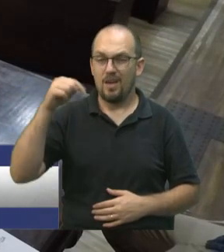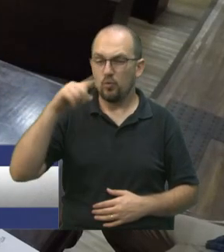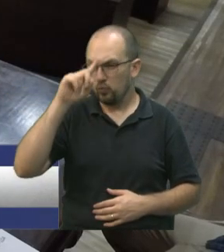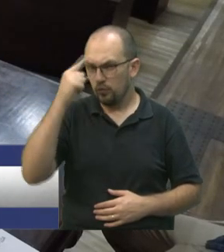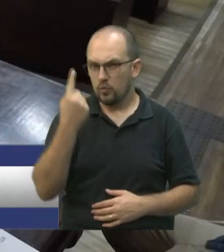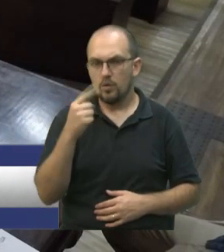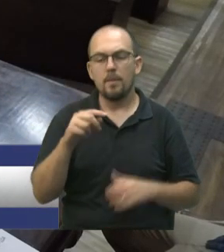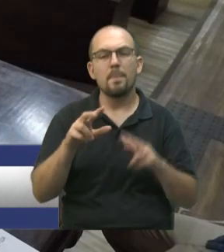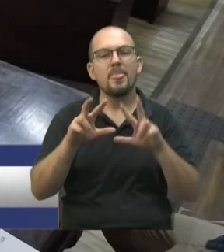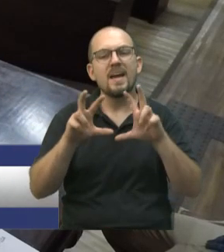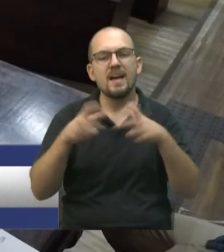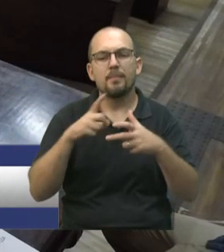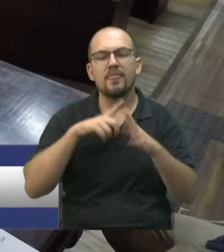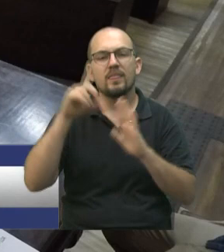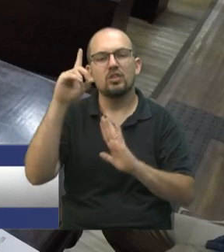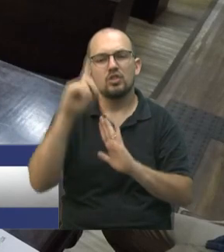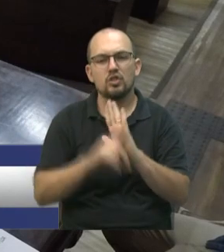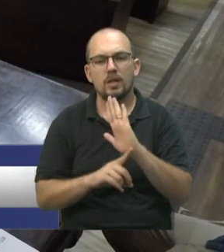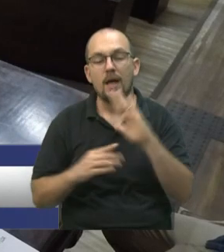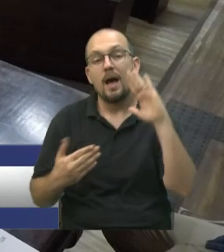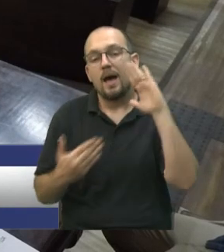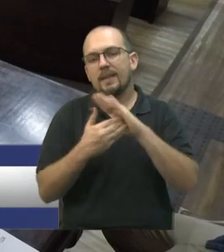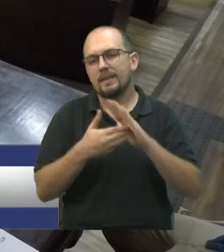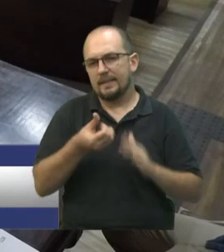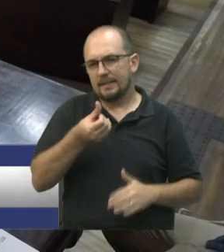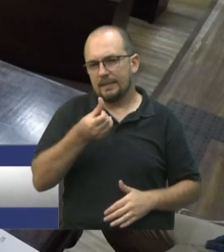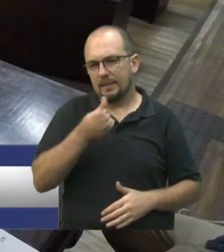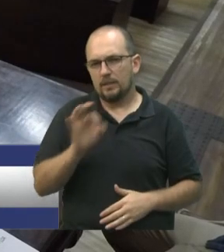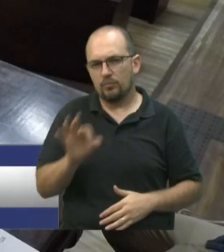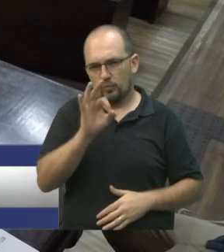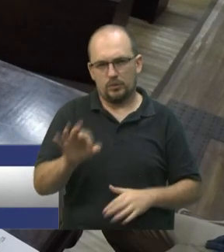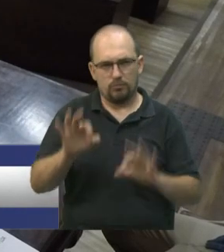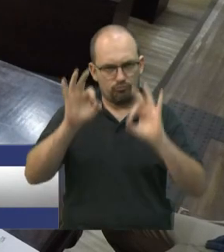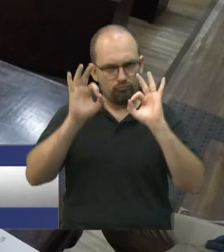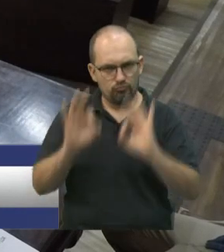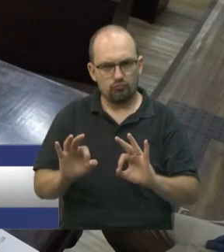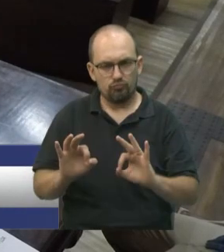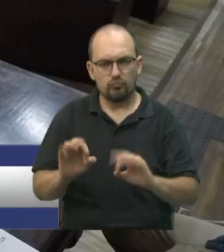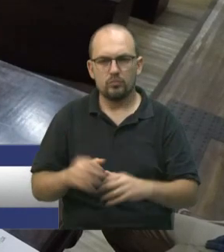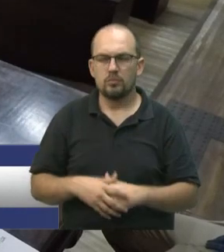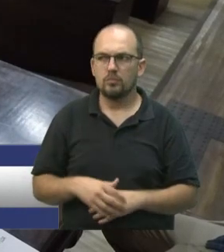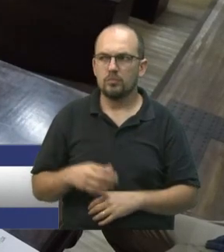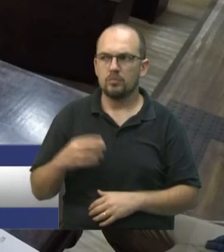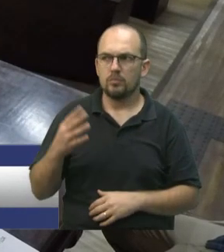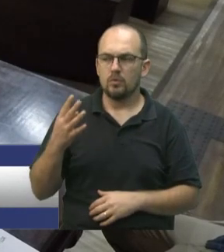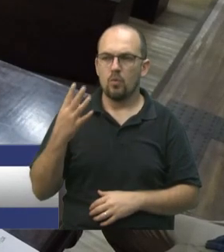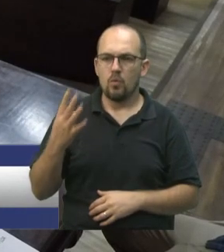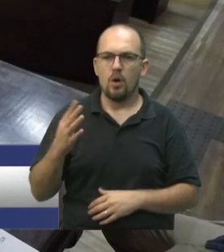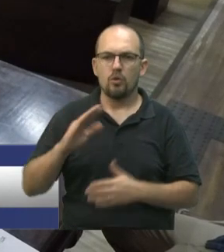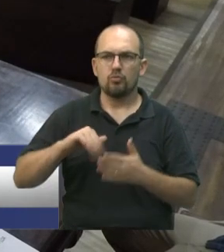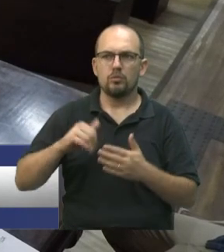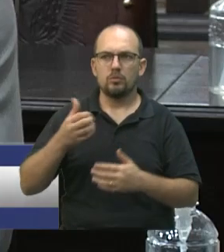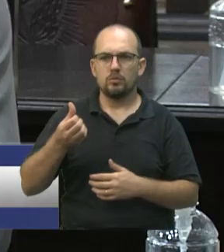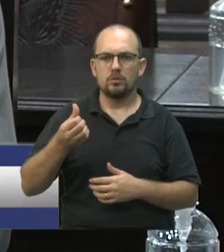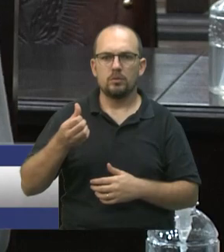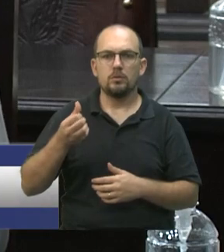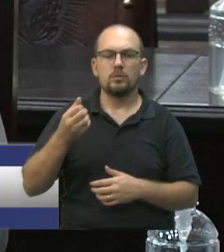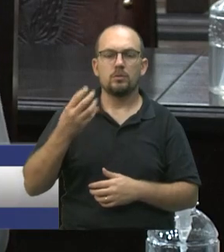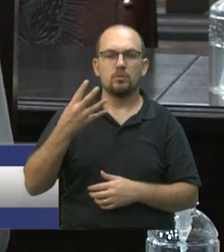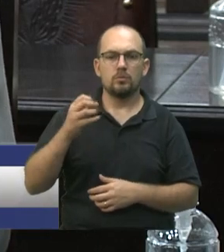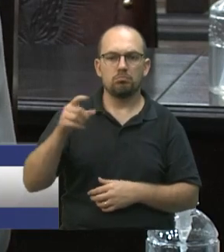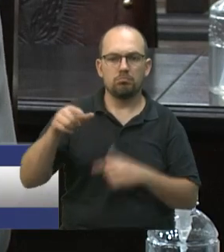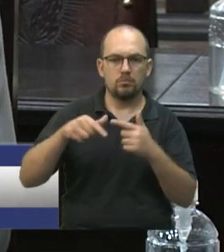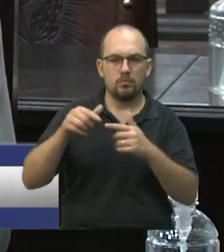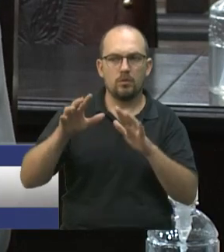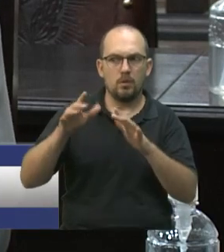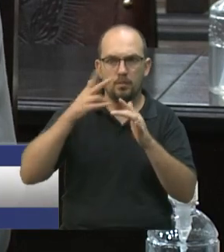se chegar até 6%, certo? Ok. 5,4, tira 6, 48, vocês trabalham. Então, vocês estão com uma